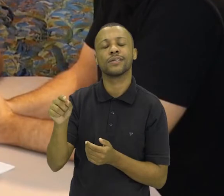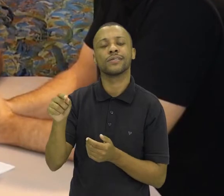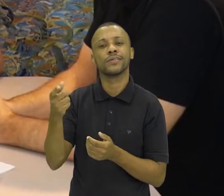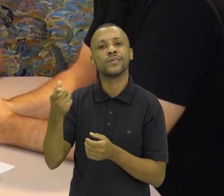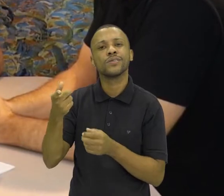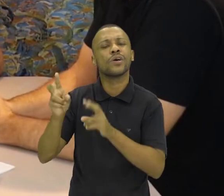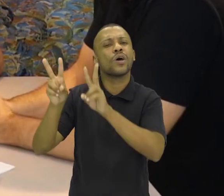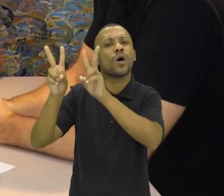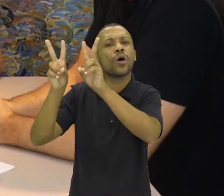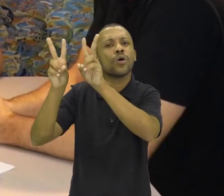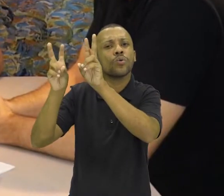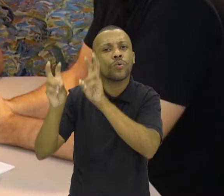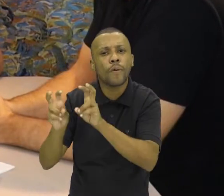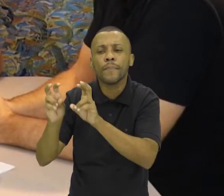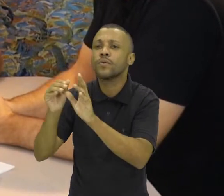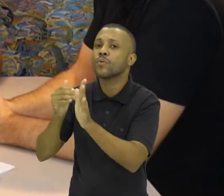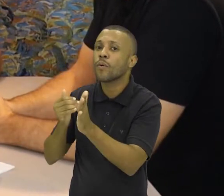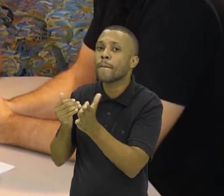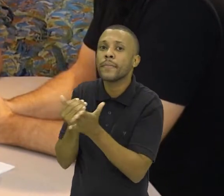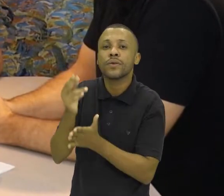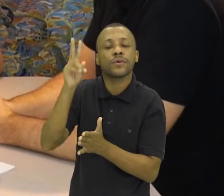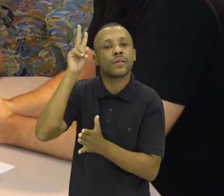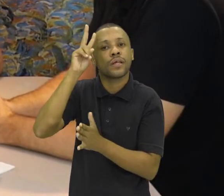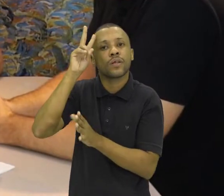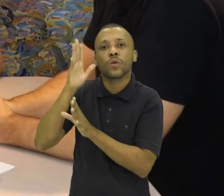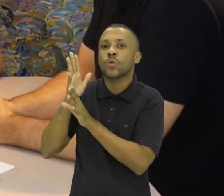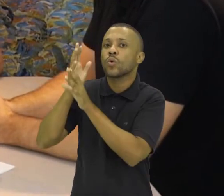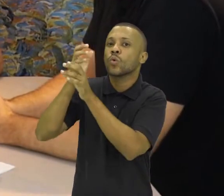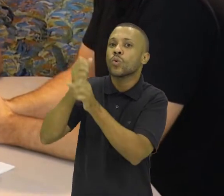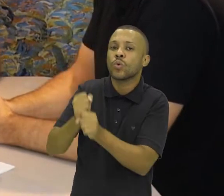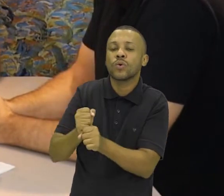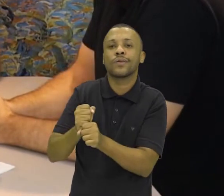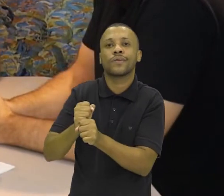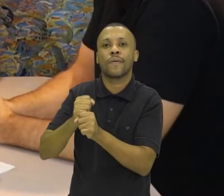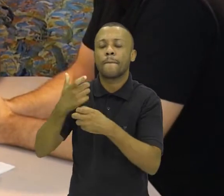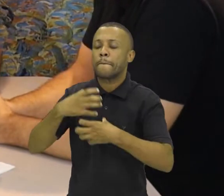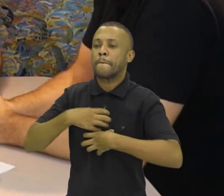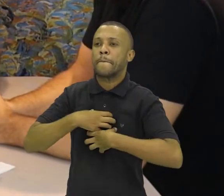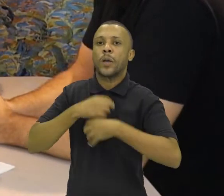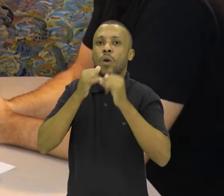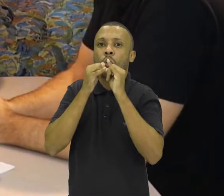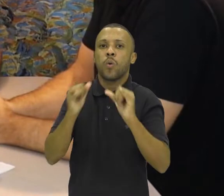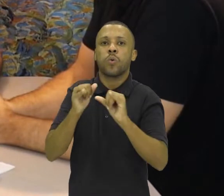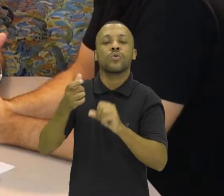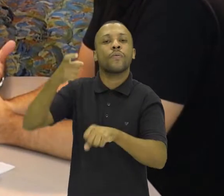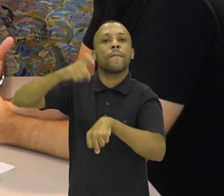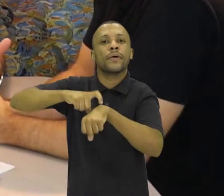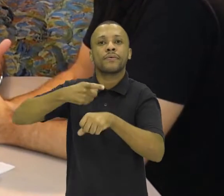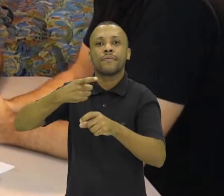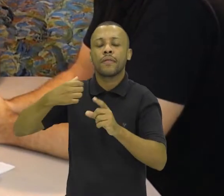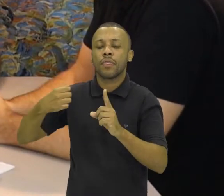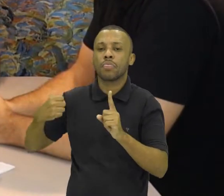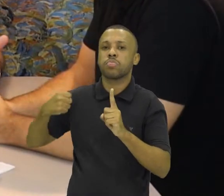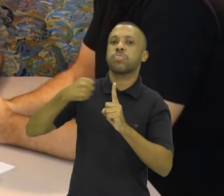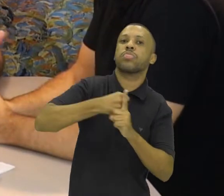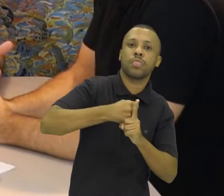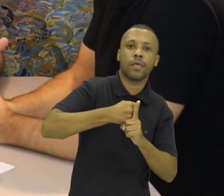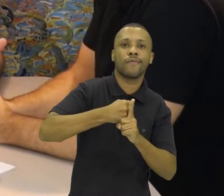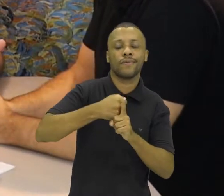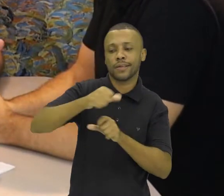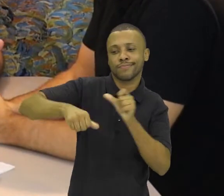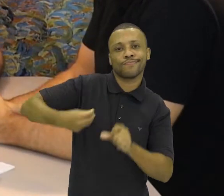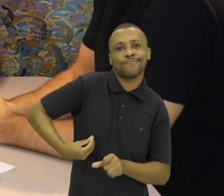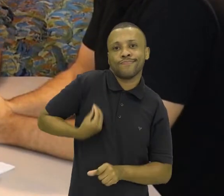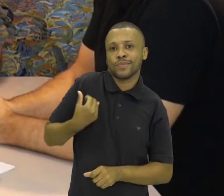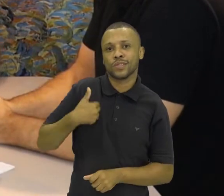pouquinho, sobre essa questão do começo da sua história, da sua recuperação, porque o impacto do seu acidente foi